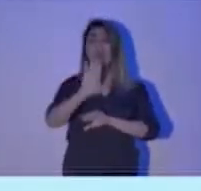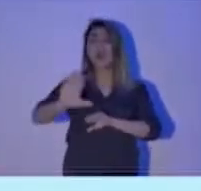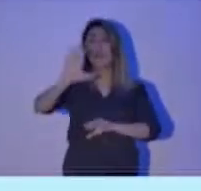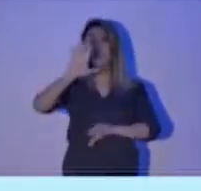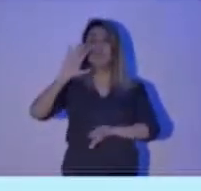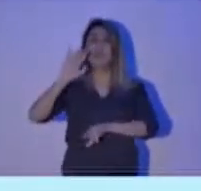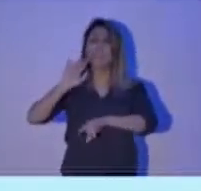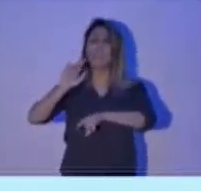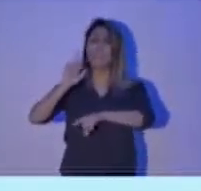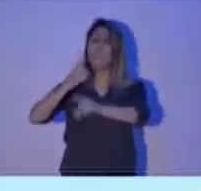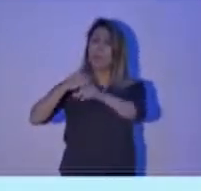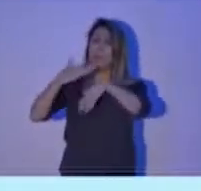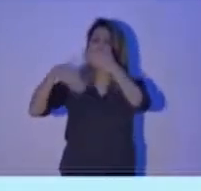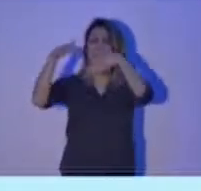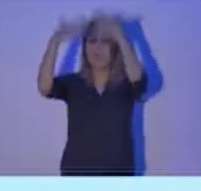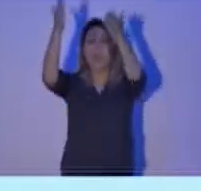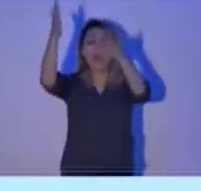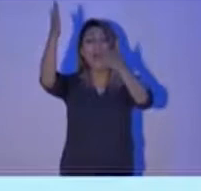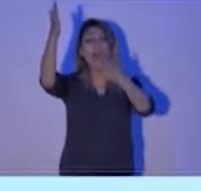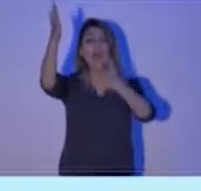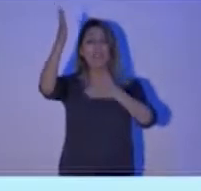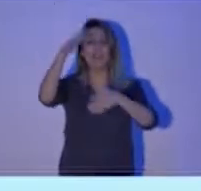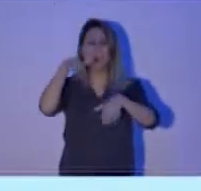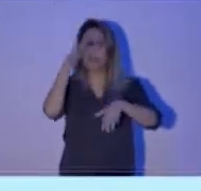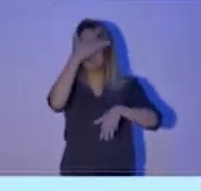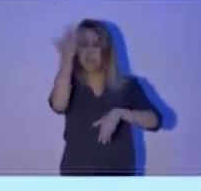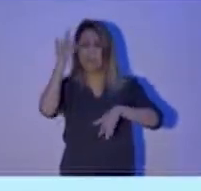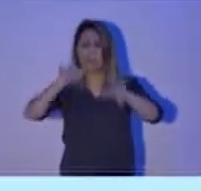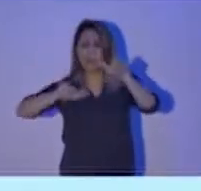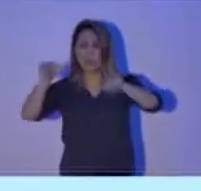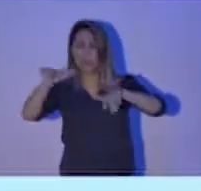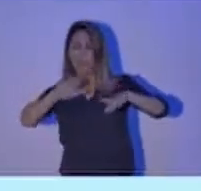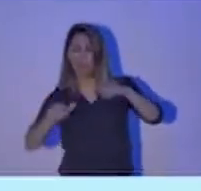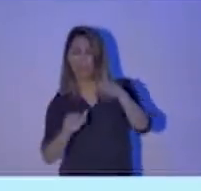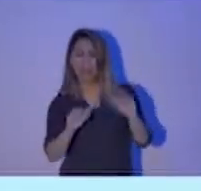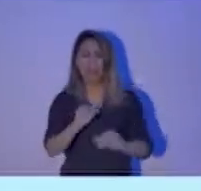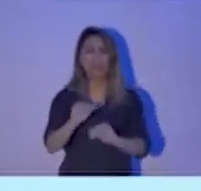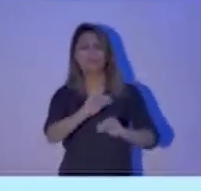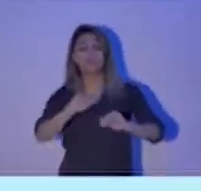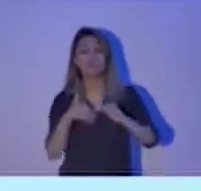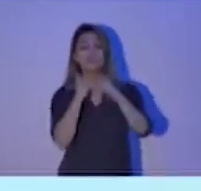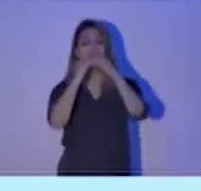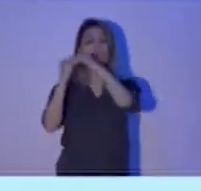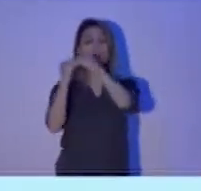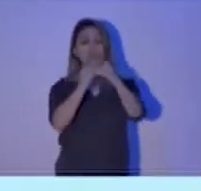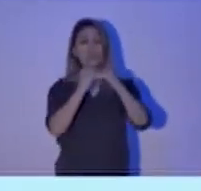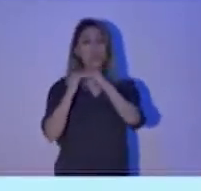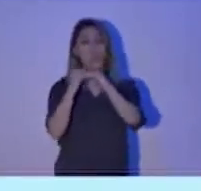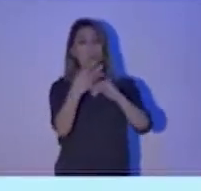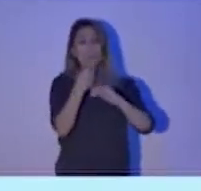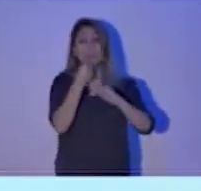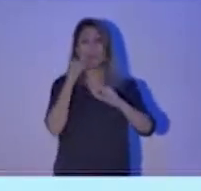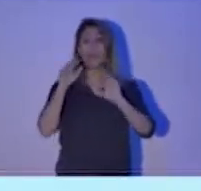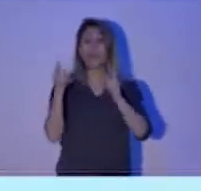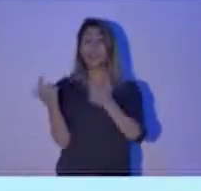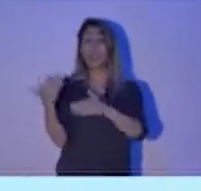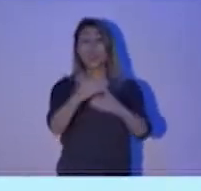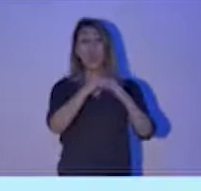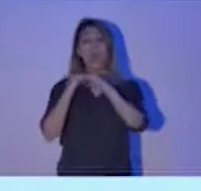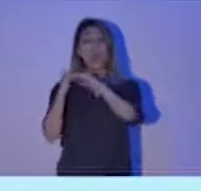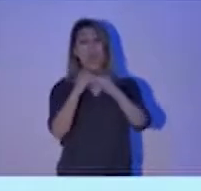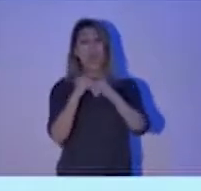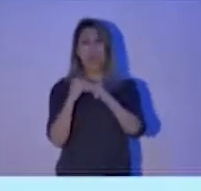equidade, reduzir as diferenças nesse país por intermédio da equidade e da oportunidade para todos, é